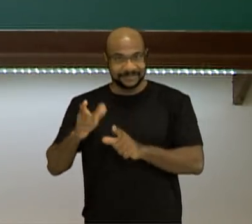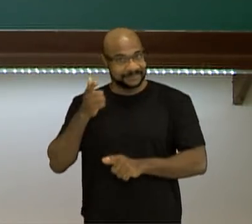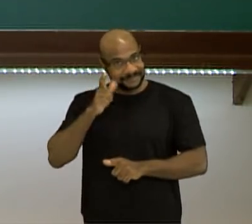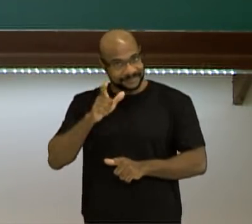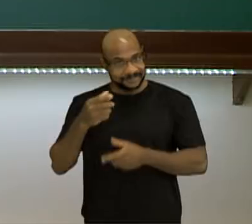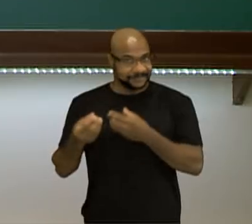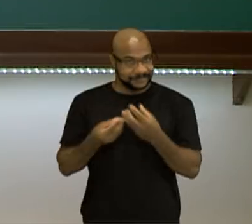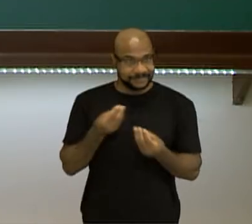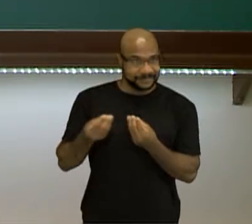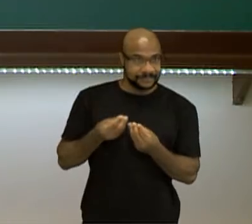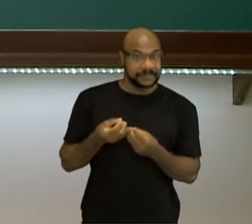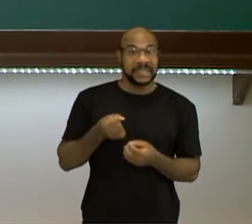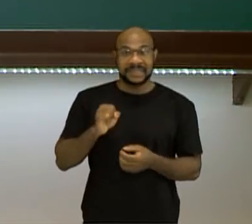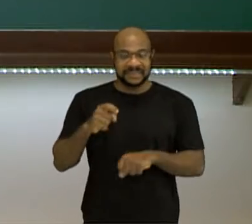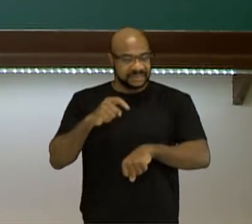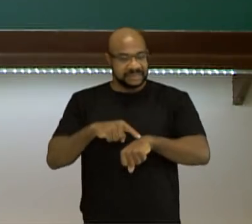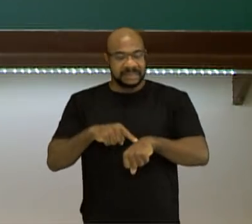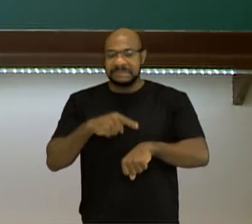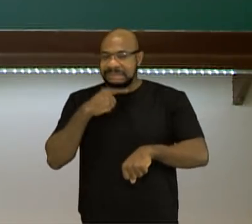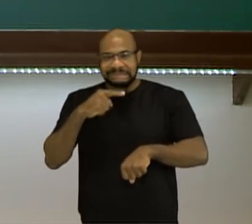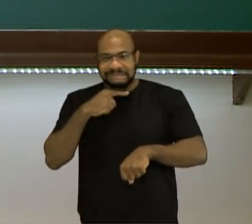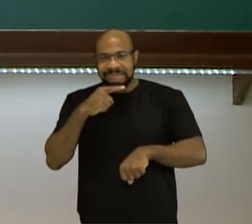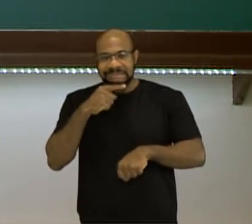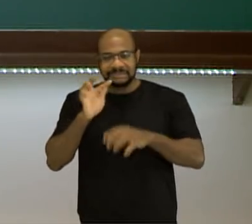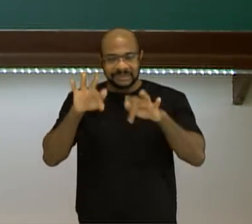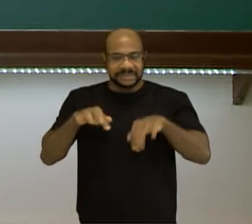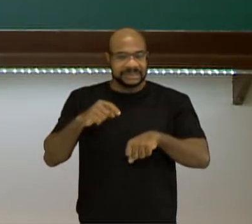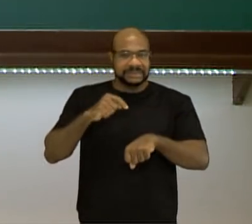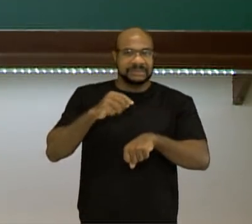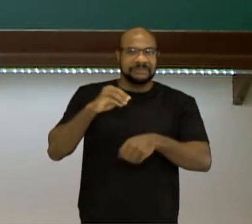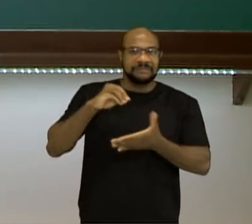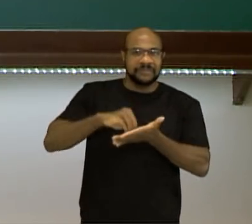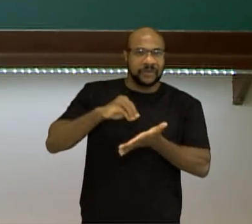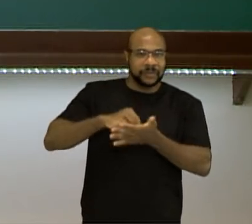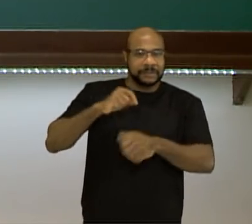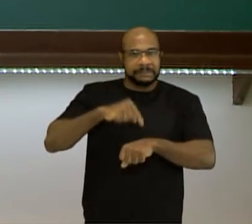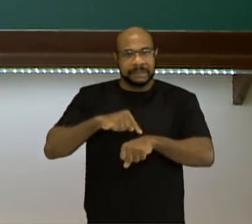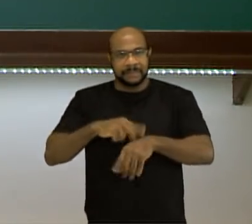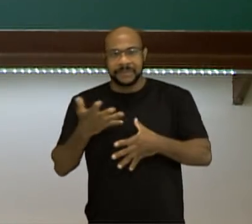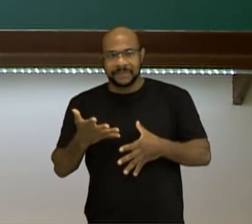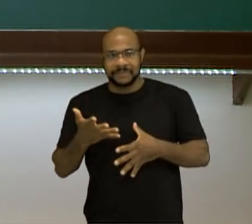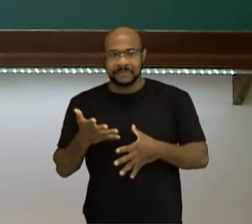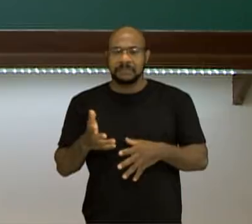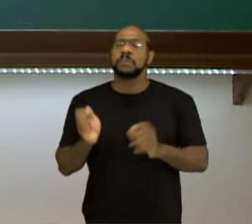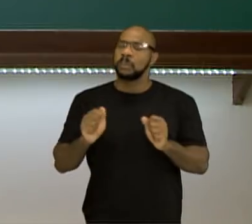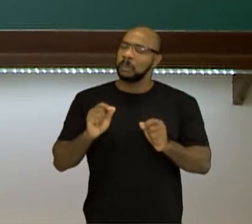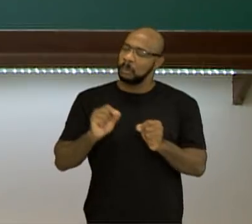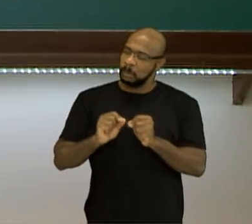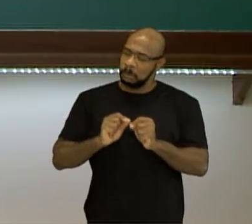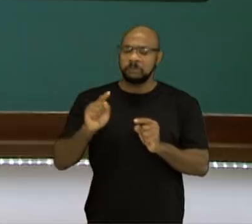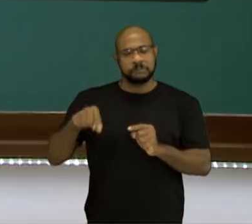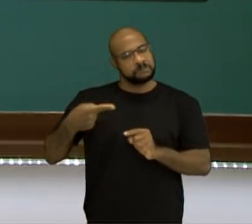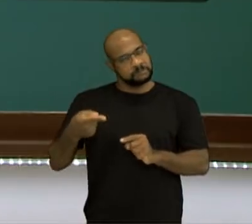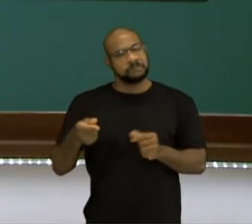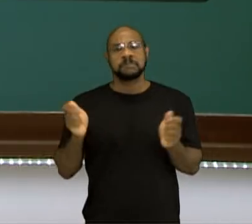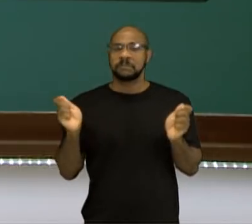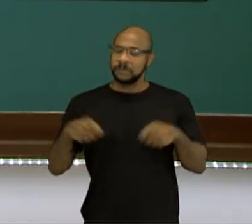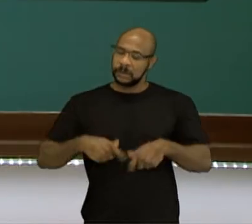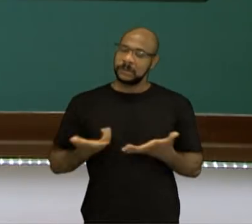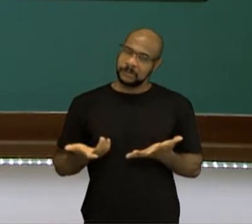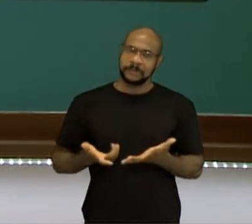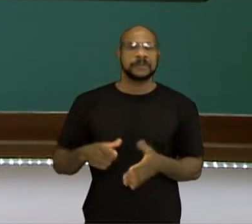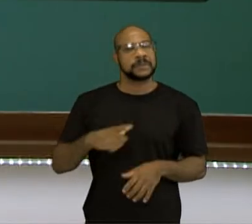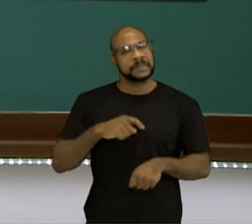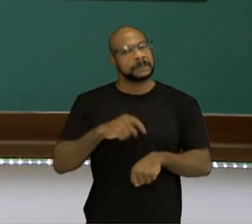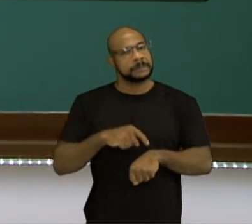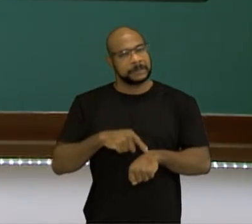preocupe se não deu tempo de terminá-la agora. Você tem, né, depois mais tempo aí